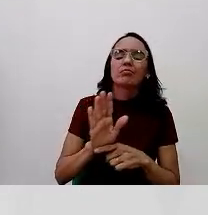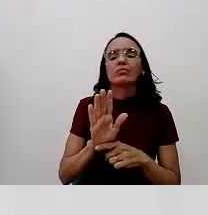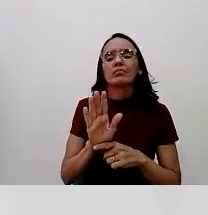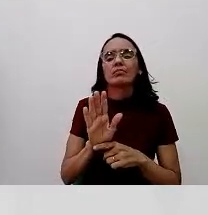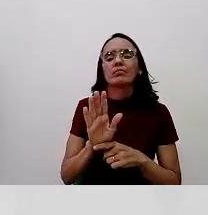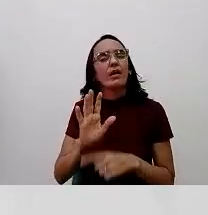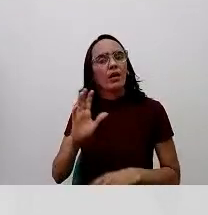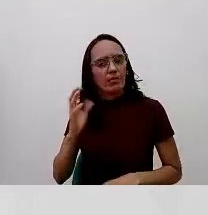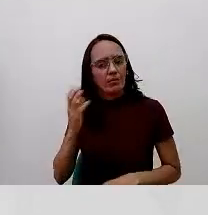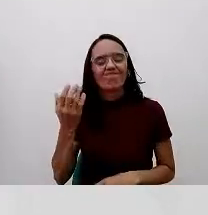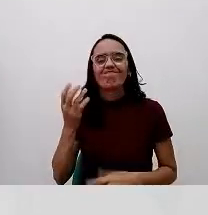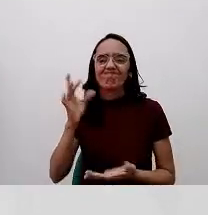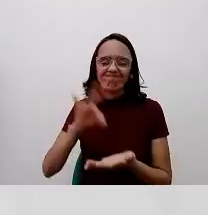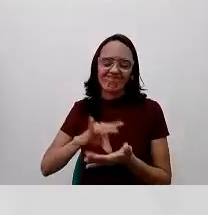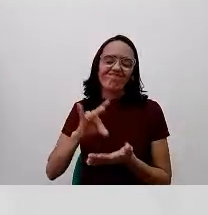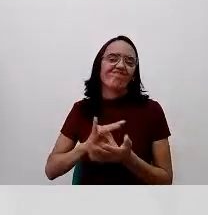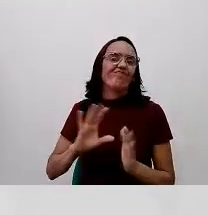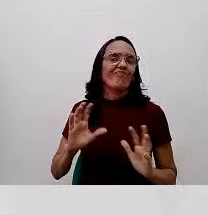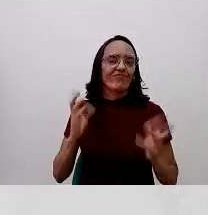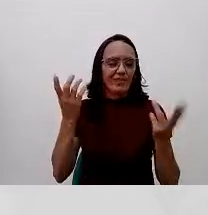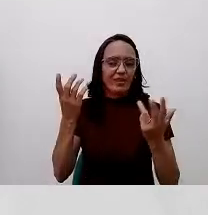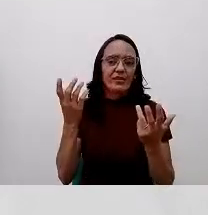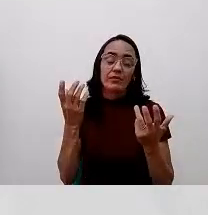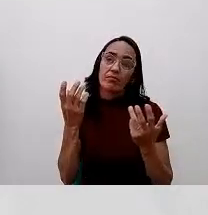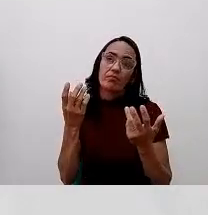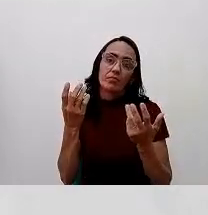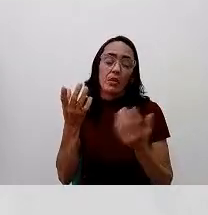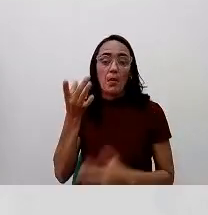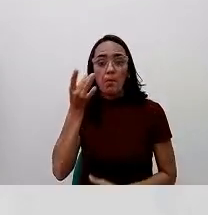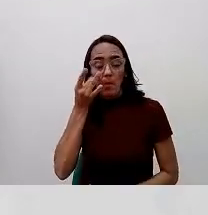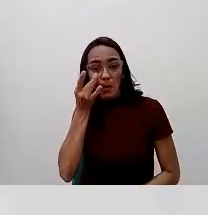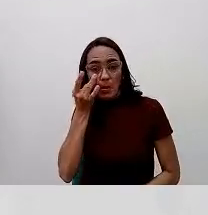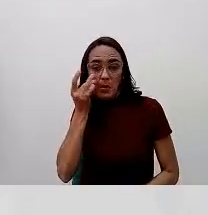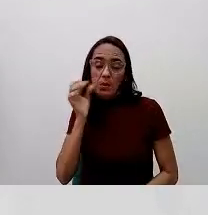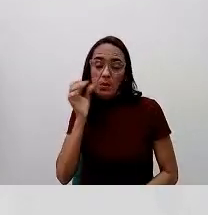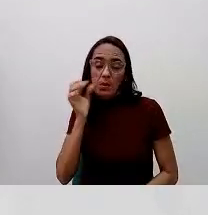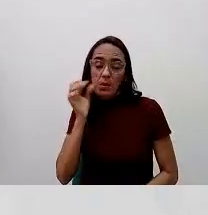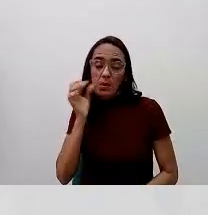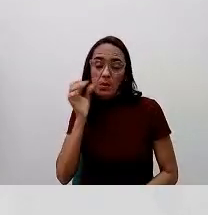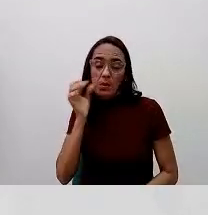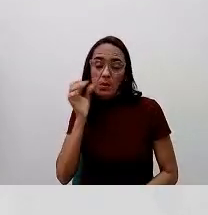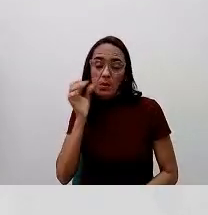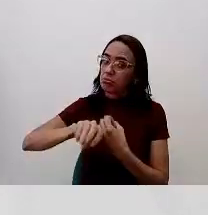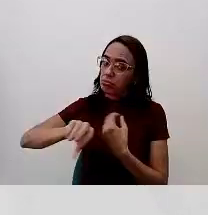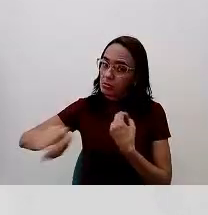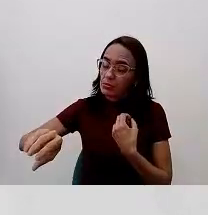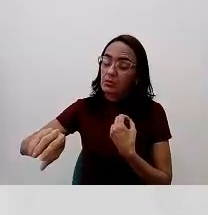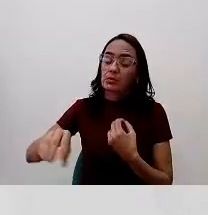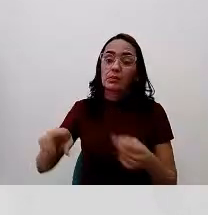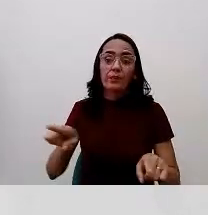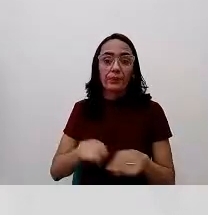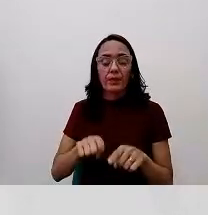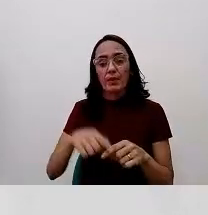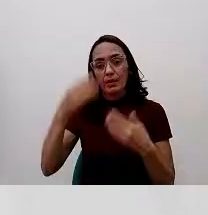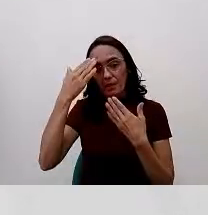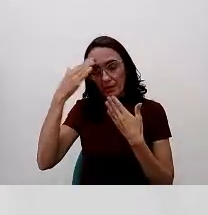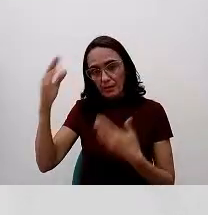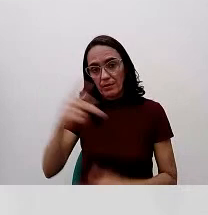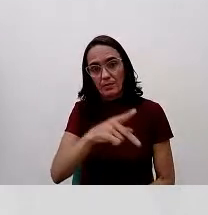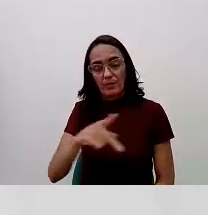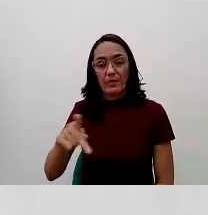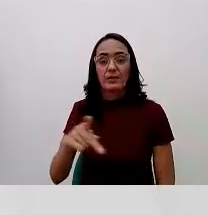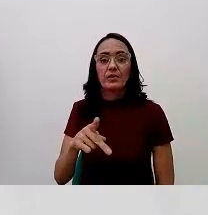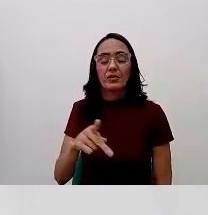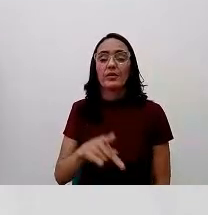seja nesse formato novo, que é esse formato online, né? E aí também agradeço a professora Suzenilde, nossa diretora de desenvolvimento educacional,